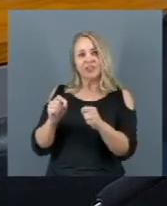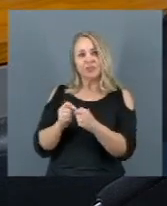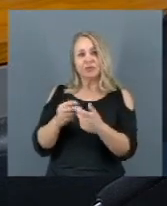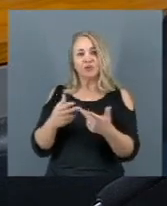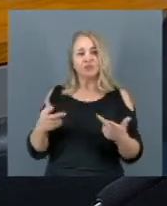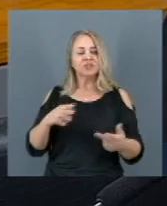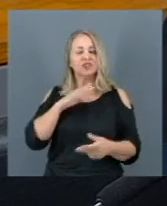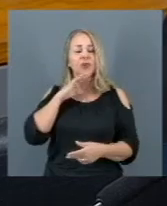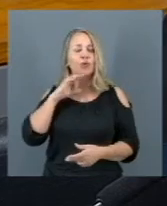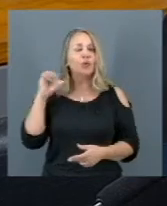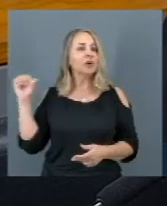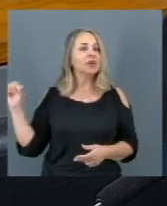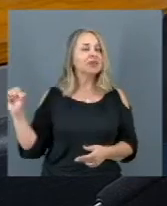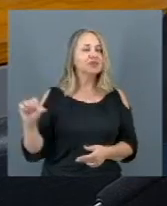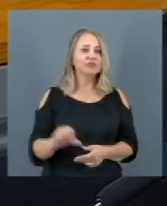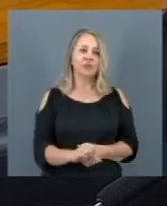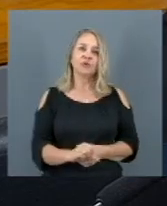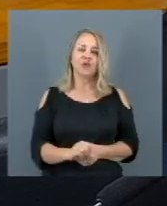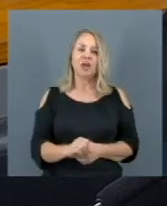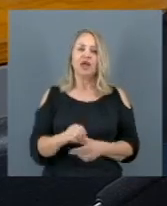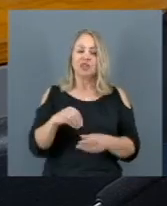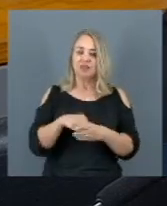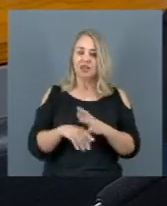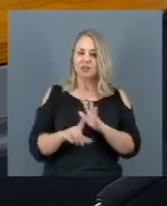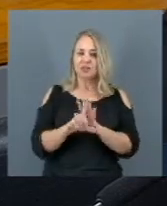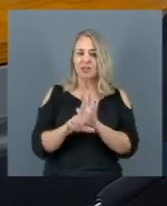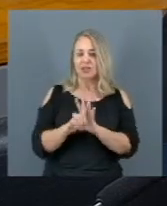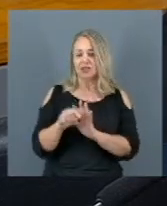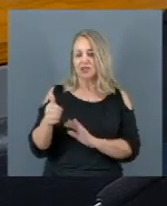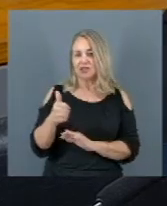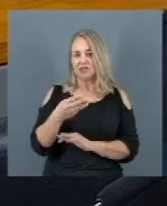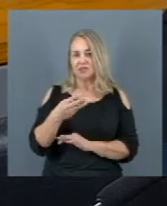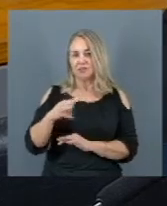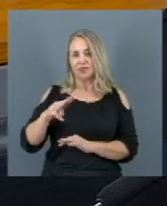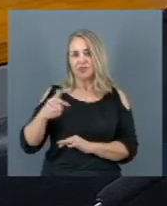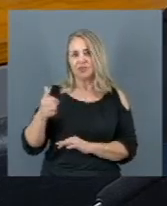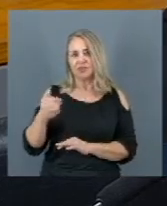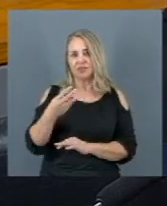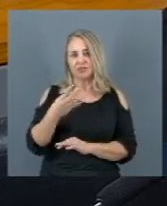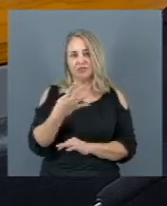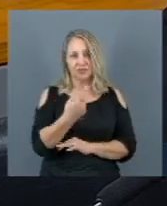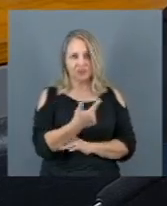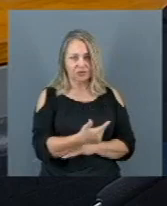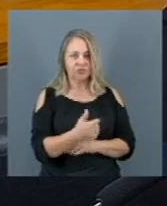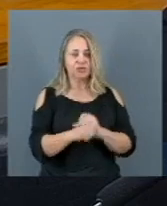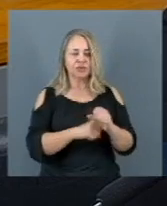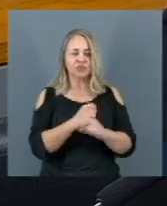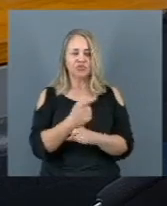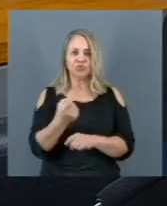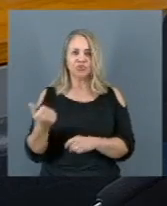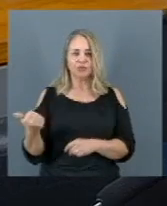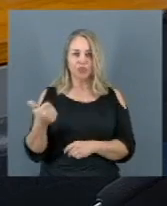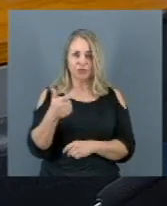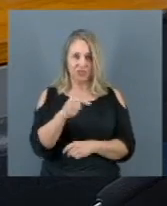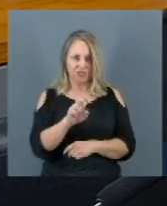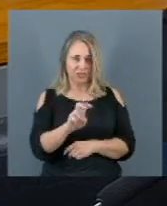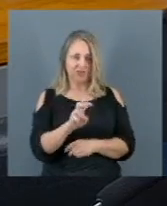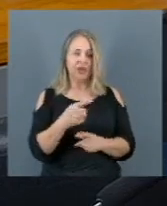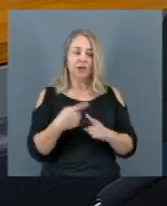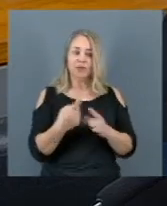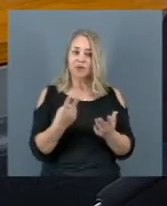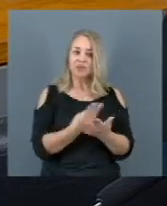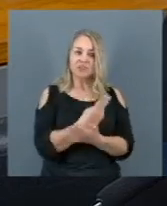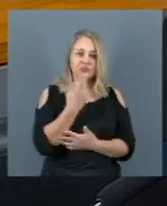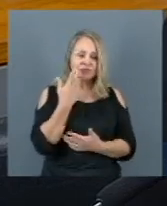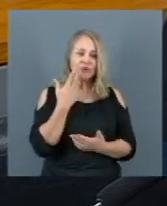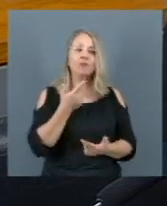hediondo com base na Lei 13.142 de 2015, porque o que houve foi uma tentativa de homicídio de um